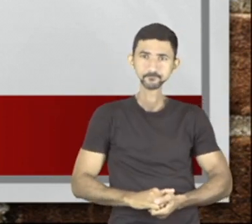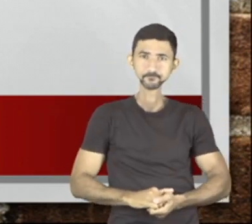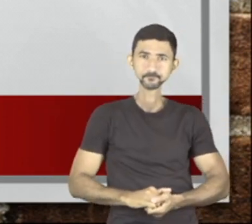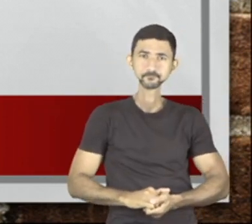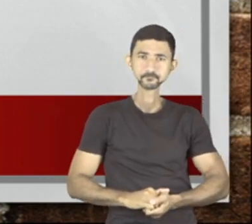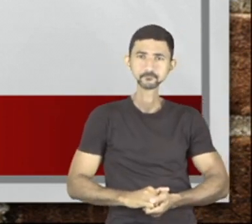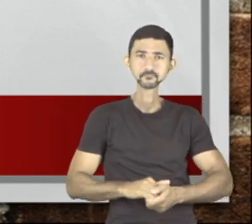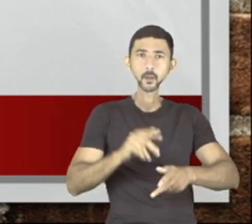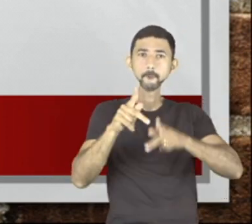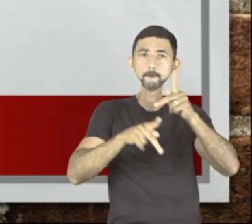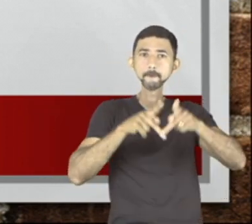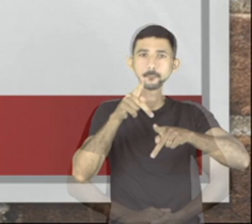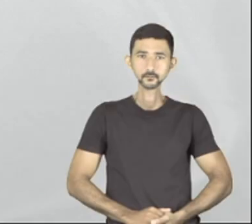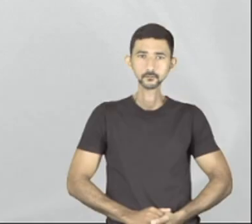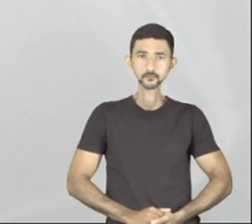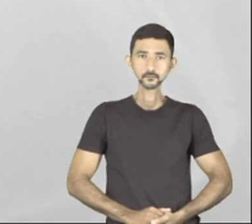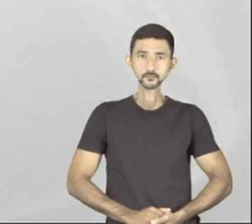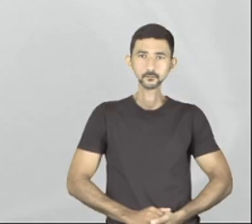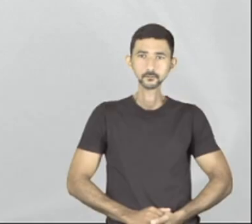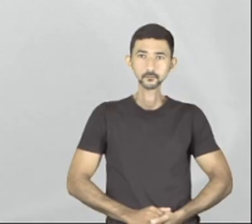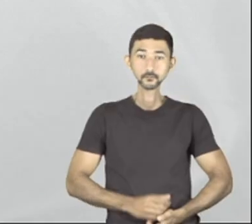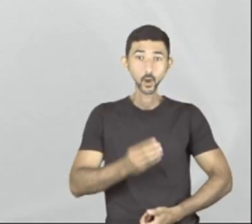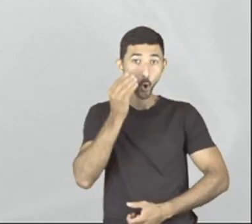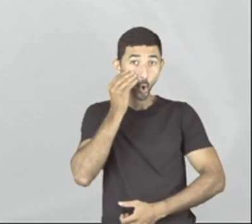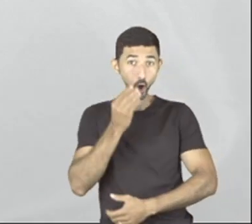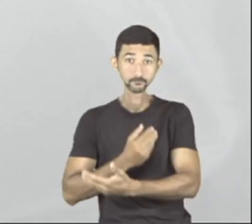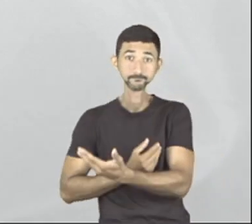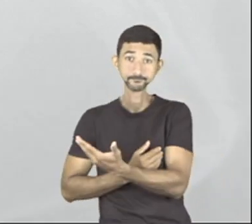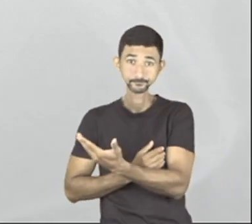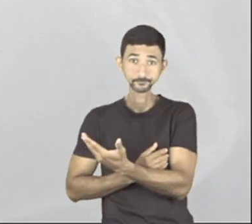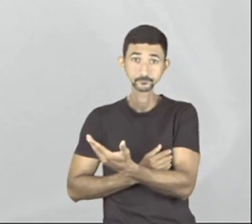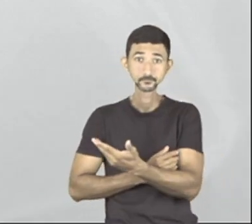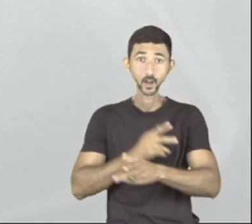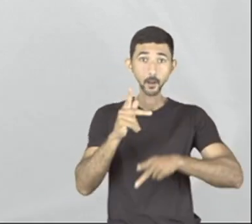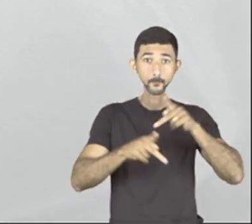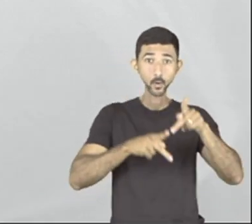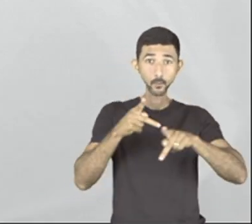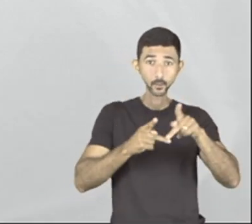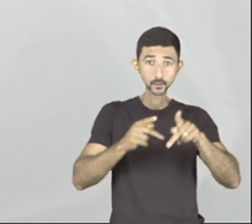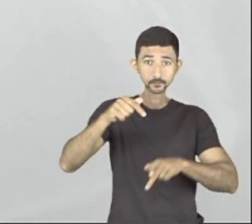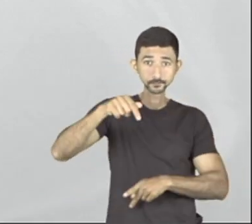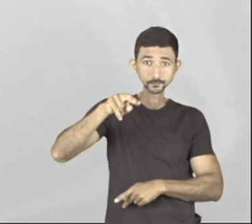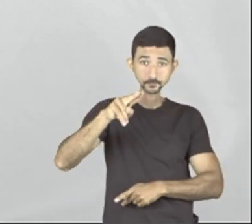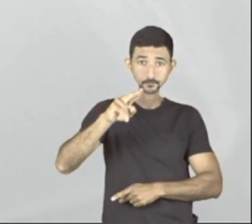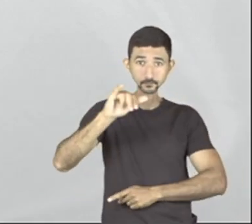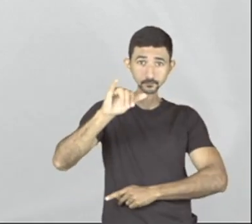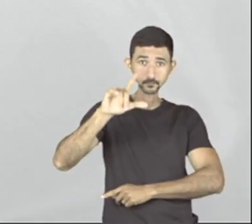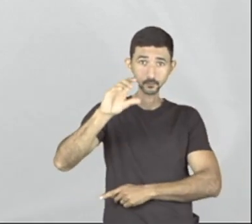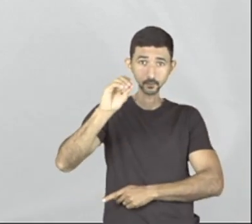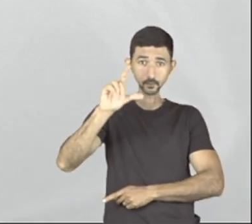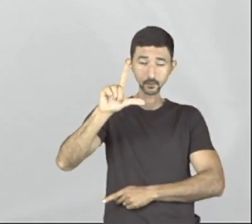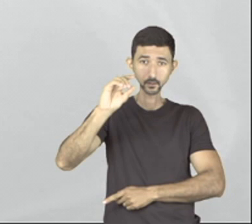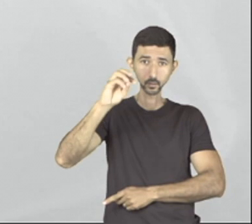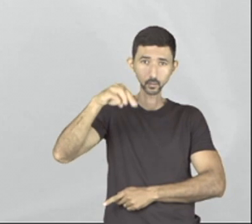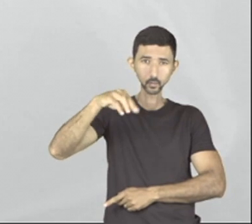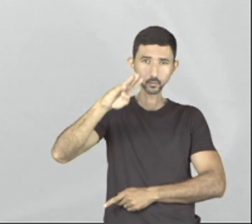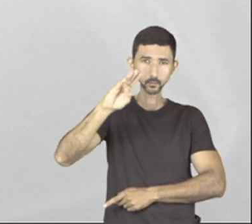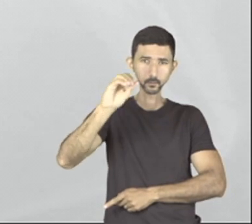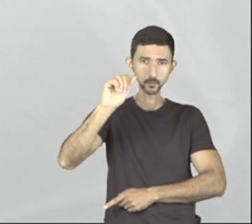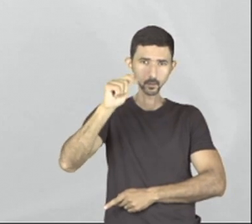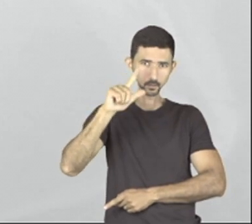ou povos indígenas. Vamos observar agora a população quilombola do nosso país, do nosso